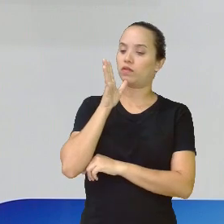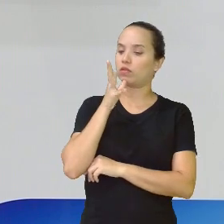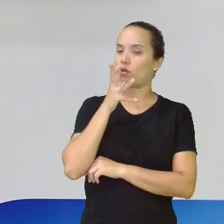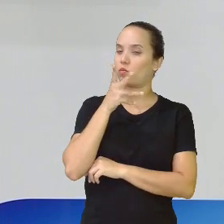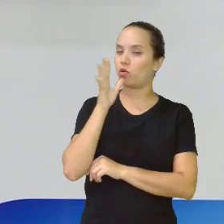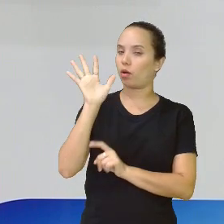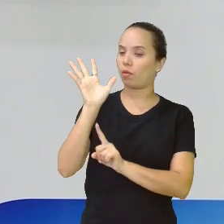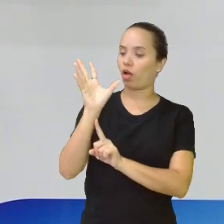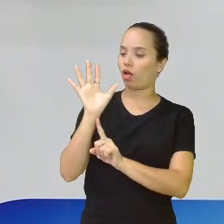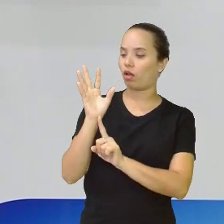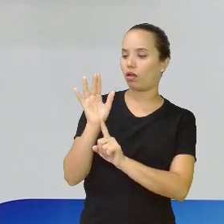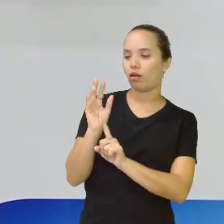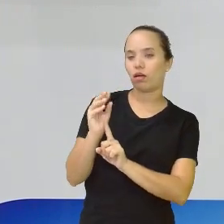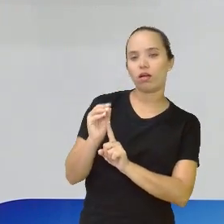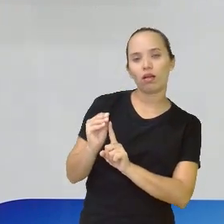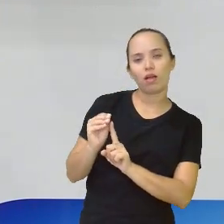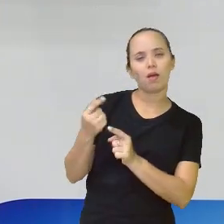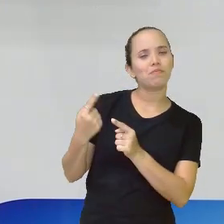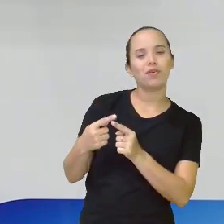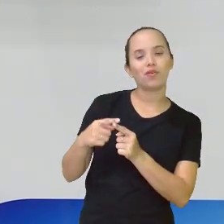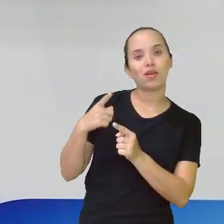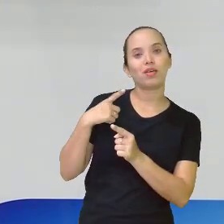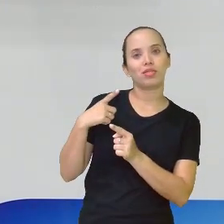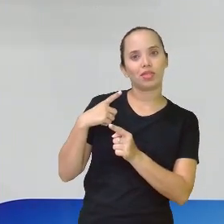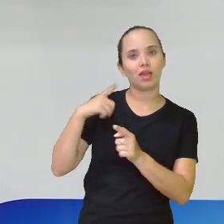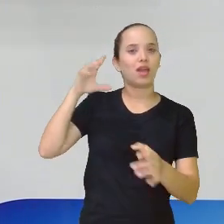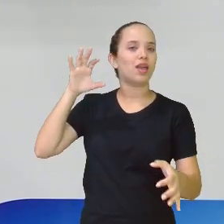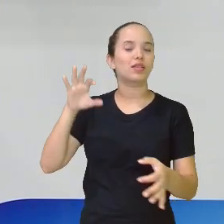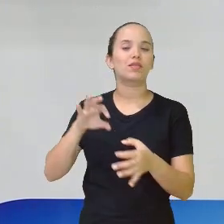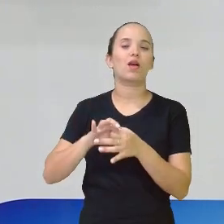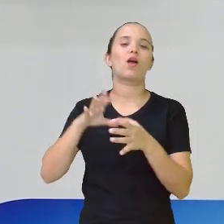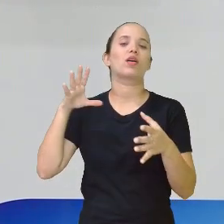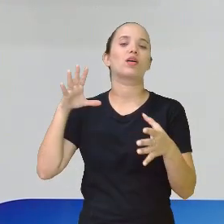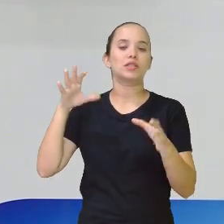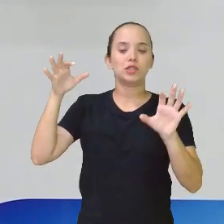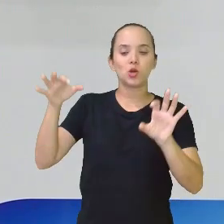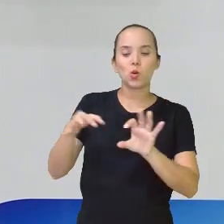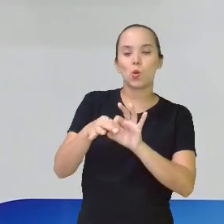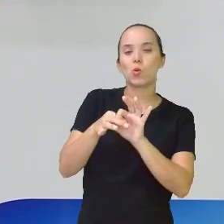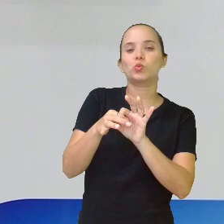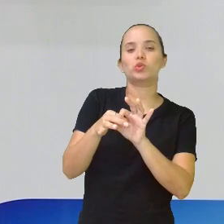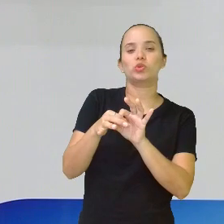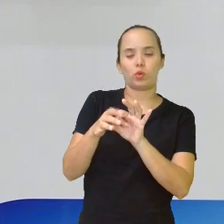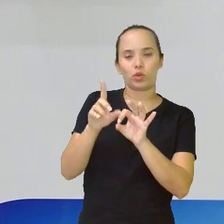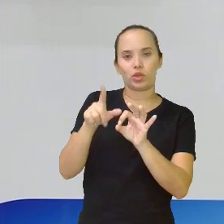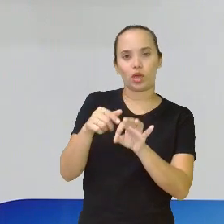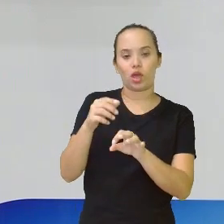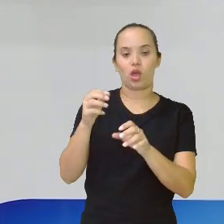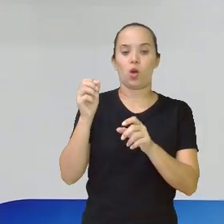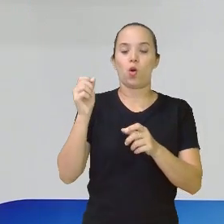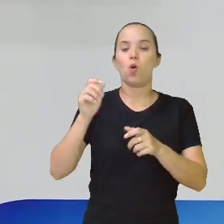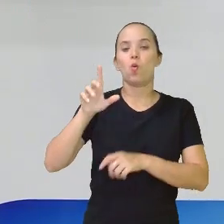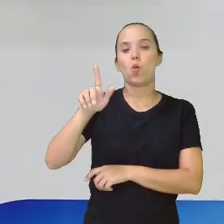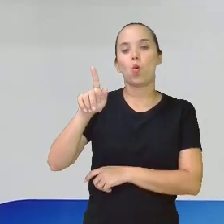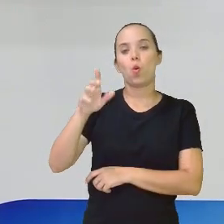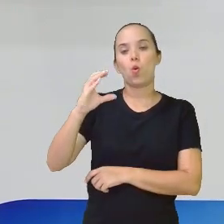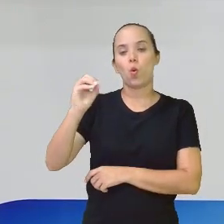química e eu tenho esse elemento, eu tenho combustível, eu tenho comburente. Se